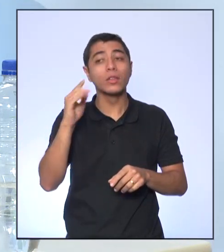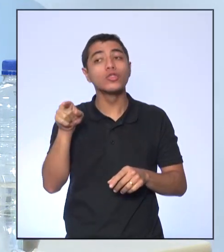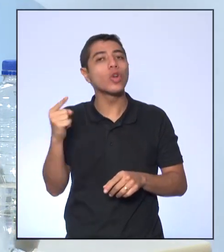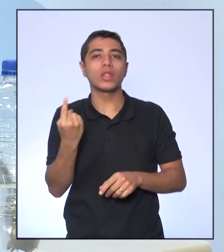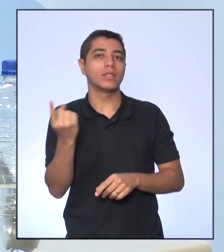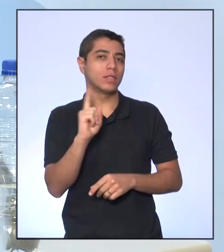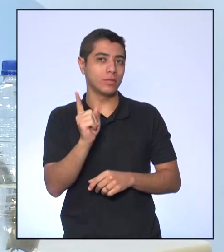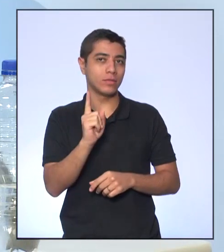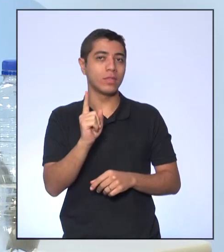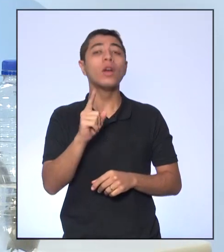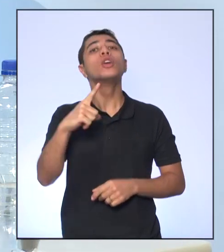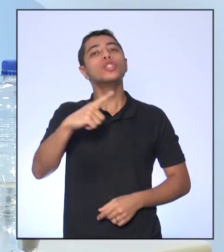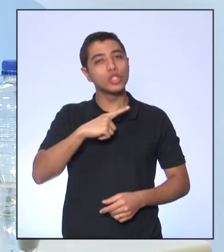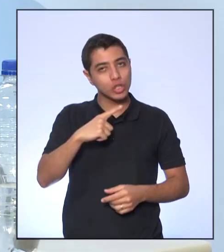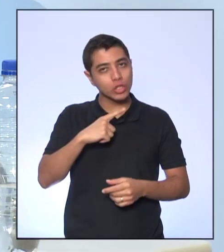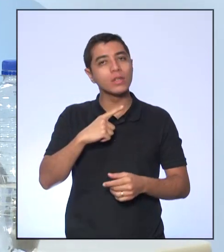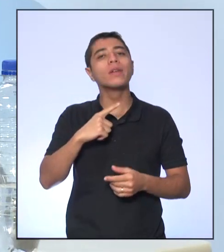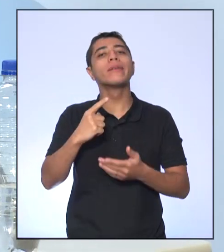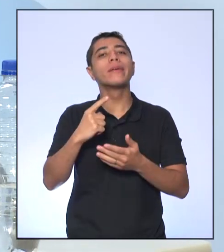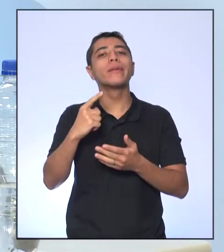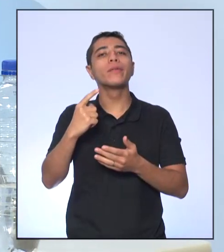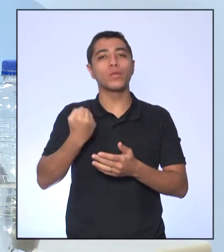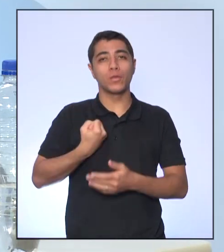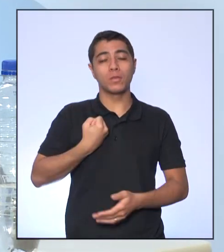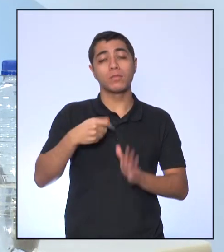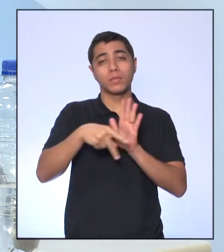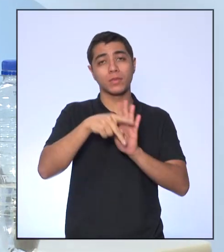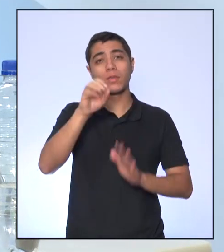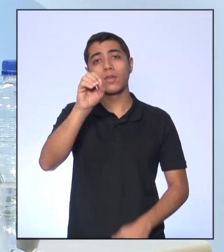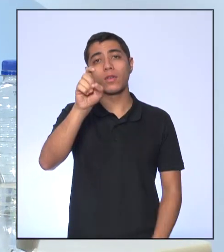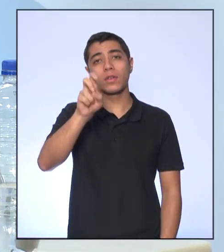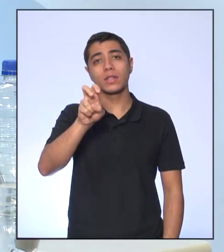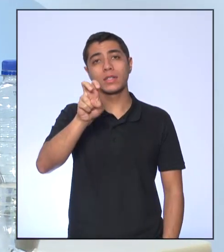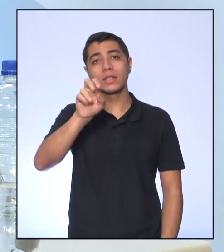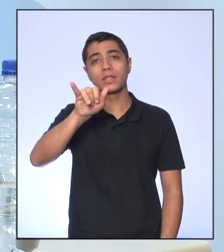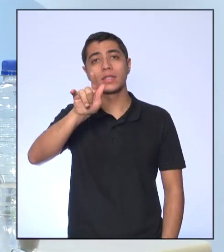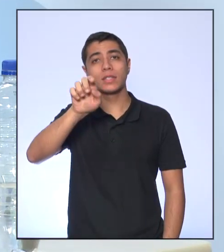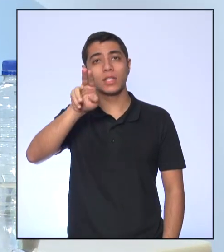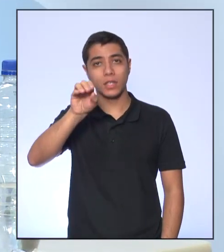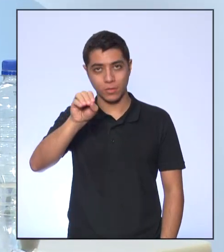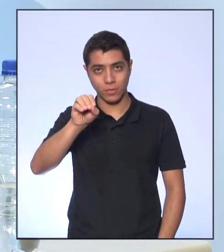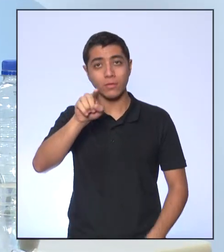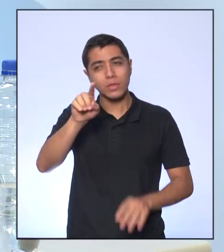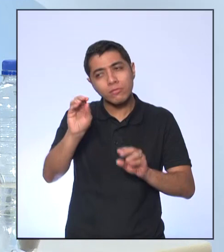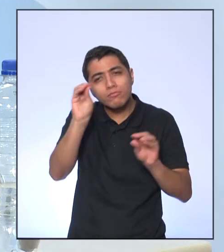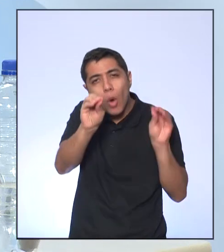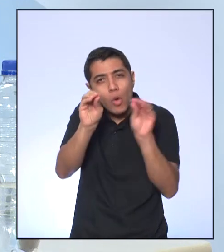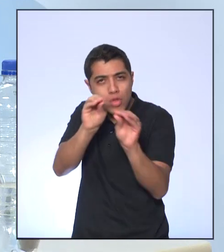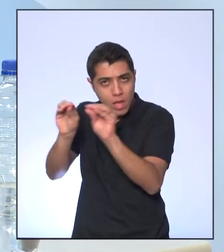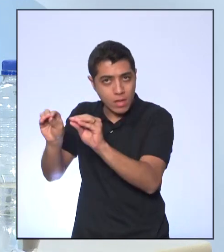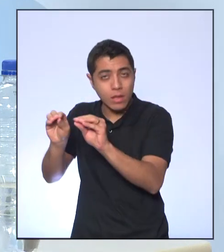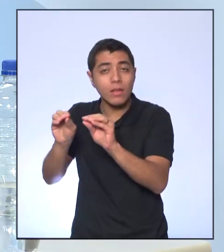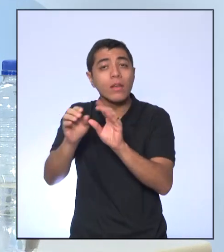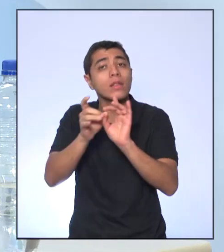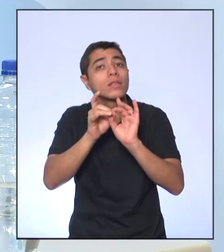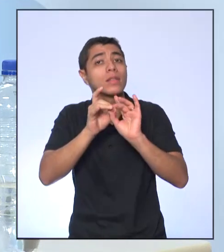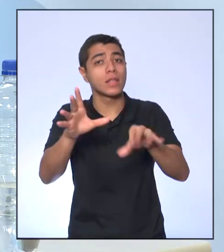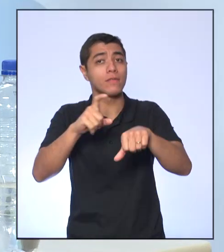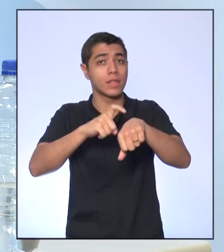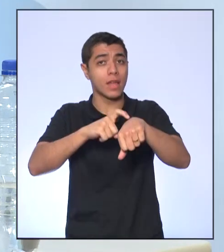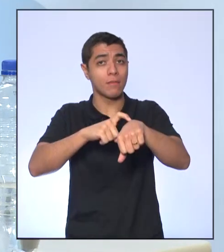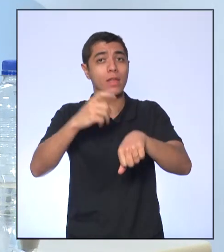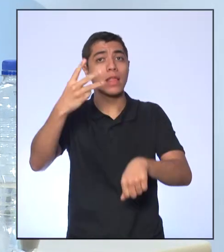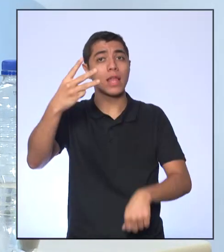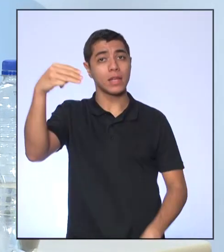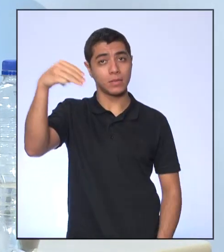lá e monto. Então, para a gente fazer esse exercício, pessoal, eu vou dar para vocês 3 minutinhos, beleza? Então, 3 minutinhos